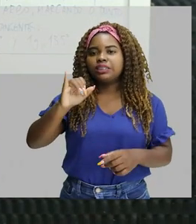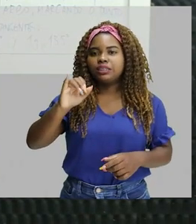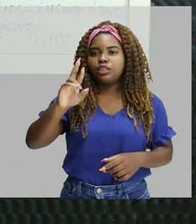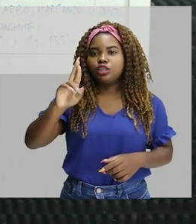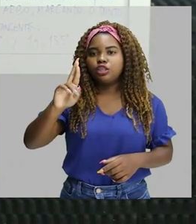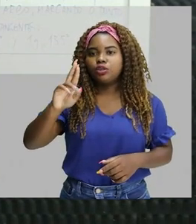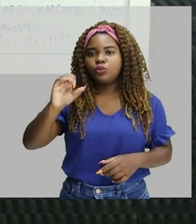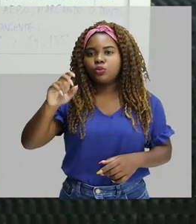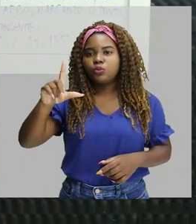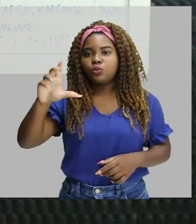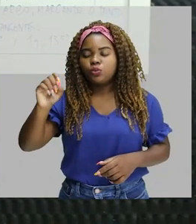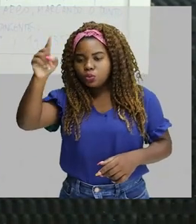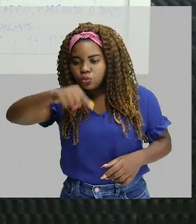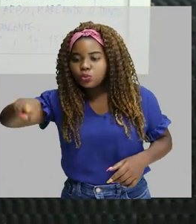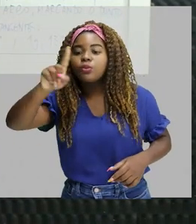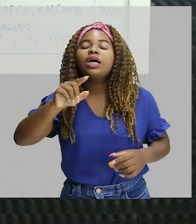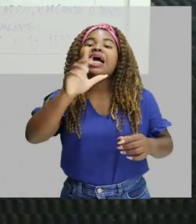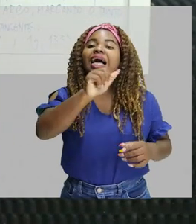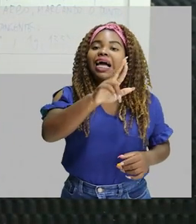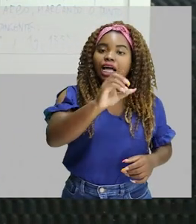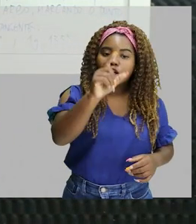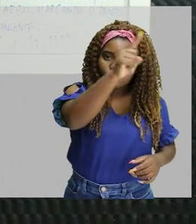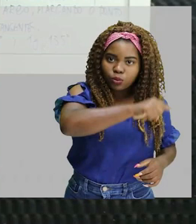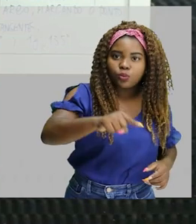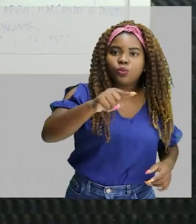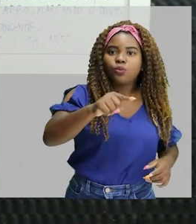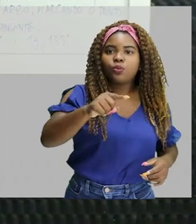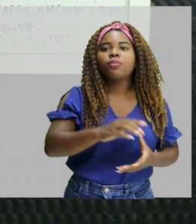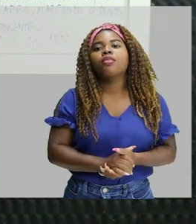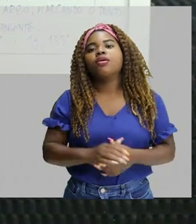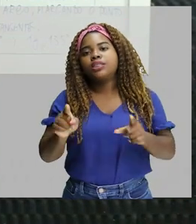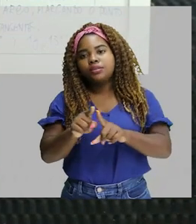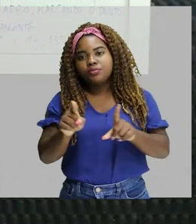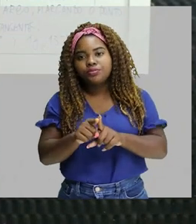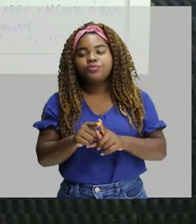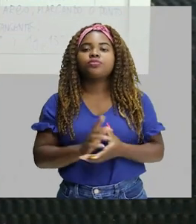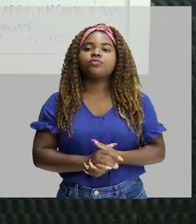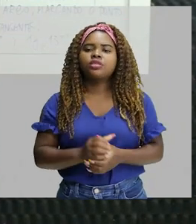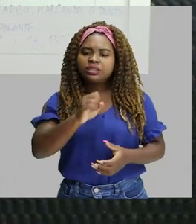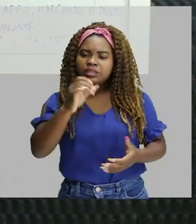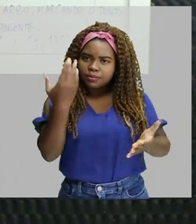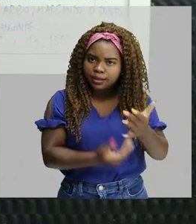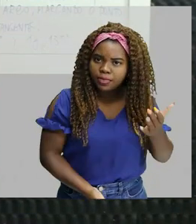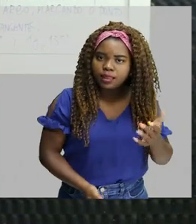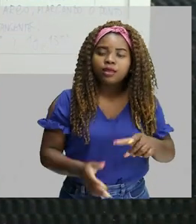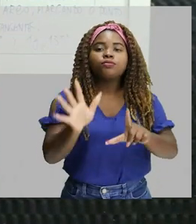é importante que você assista essa aula se você perdeu essa aula vá lá na plataforma Assista esse vídeo no canal do YouTube da